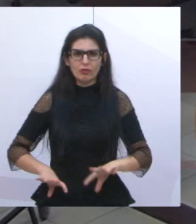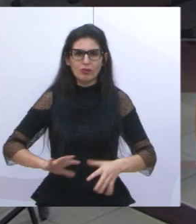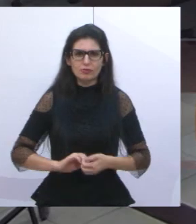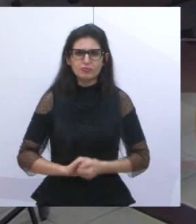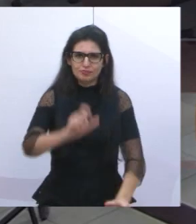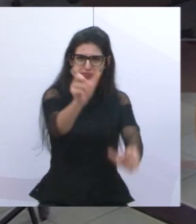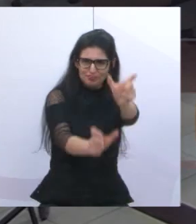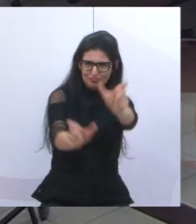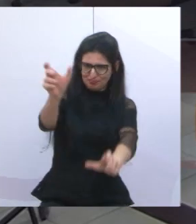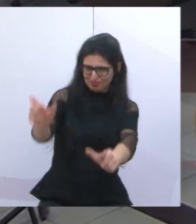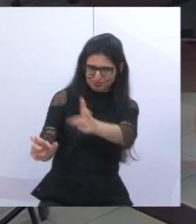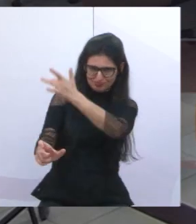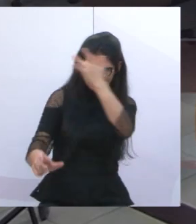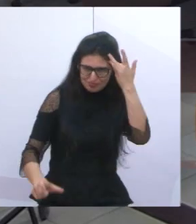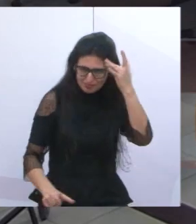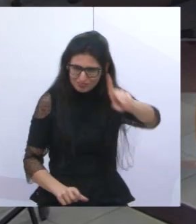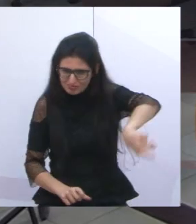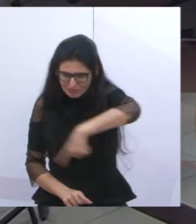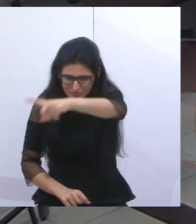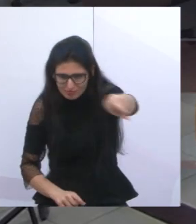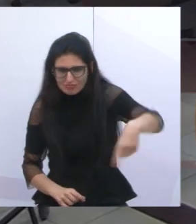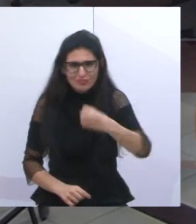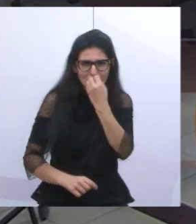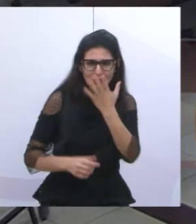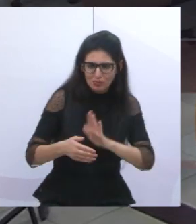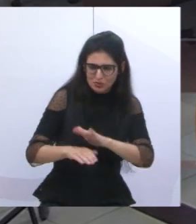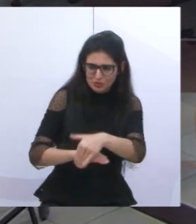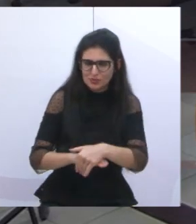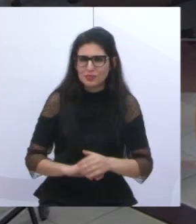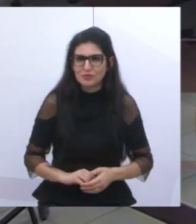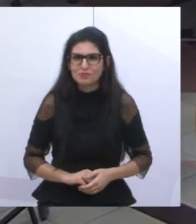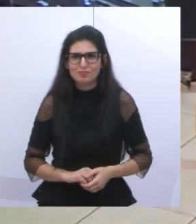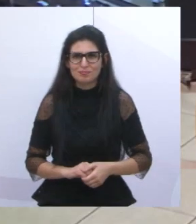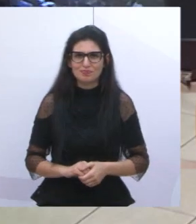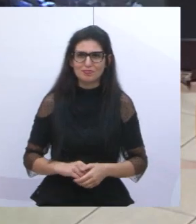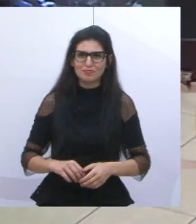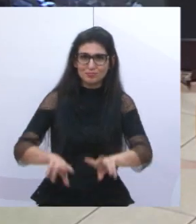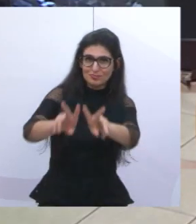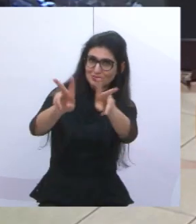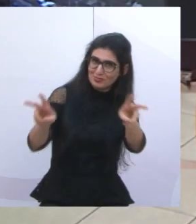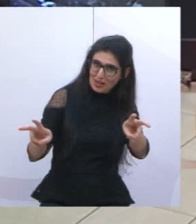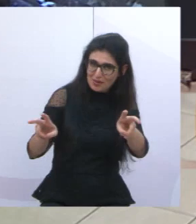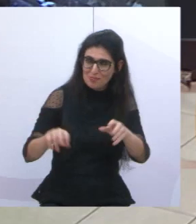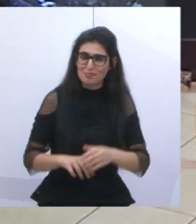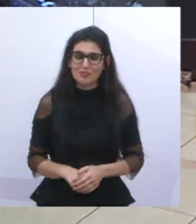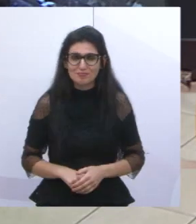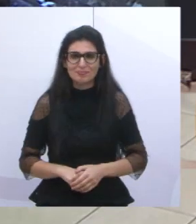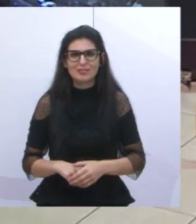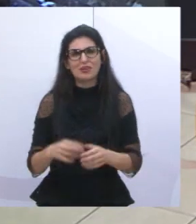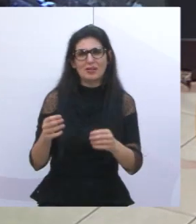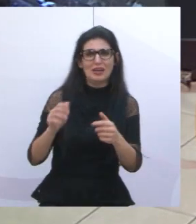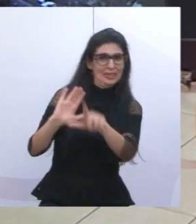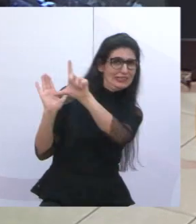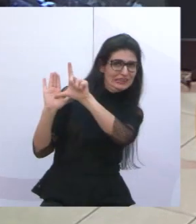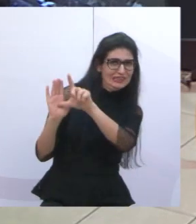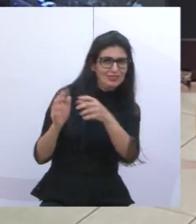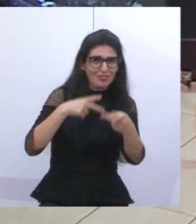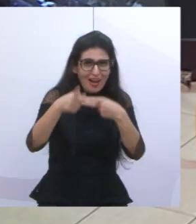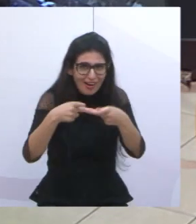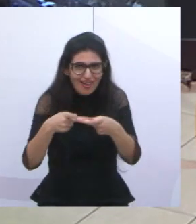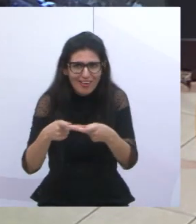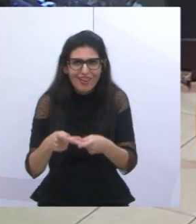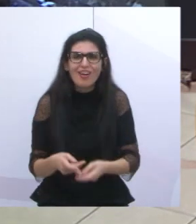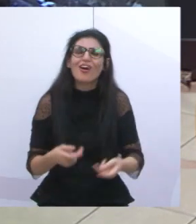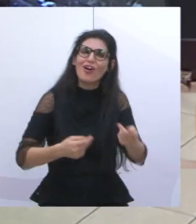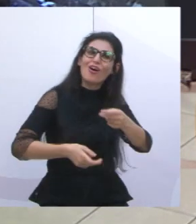Senhoras e senhores, mais uma vez, boa noite. Antes só de entrar no tema, eu queria dar uma resposta para o meu amigo Rodrigo Salomão,